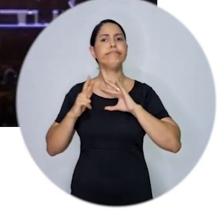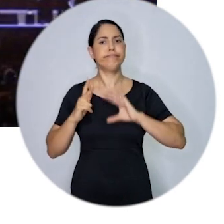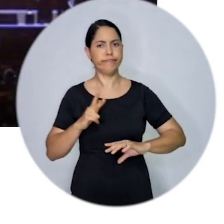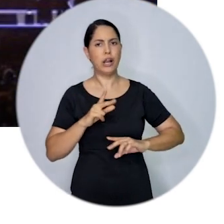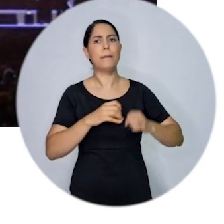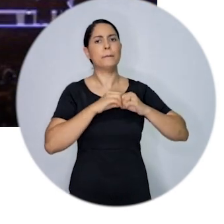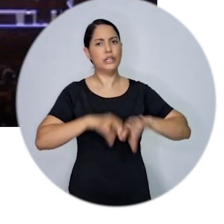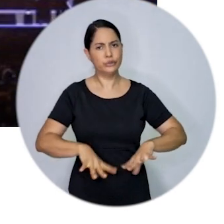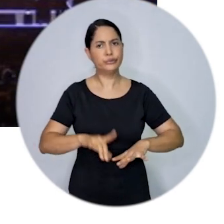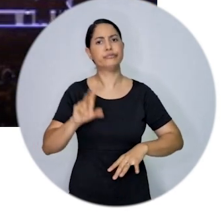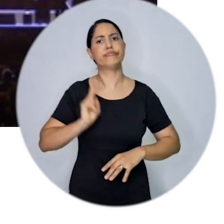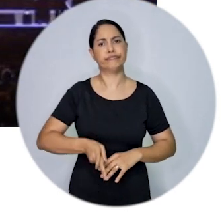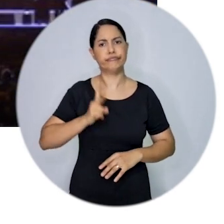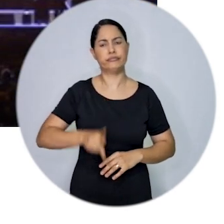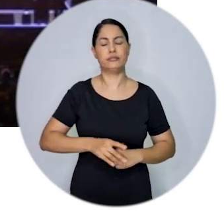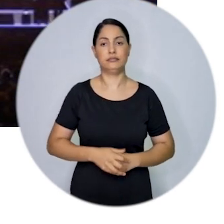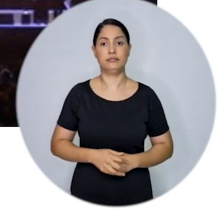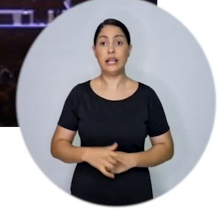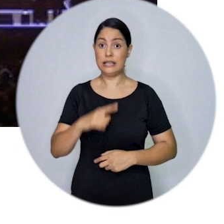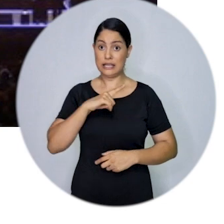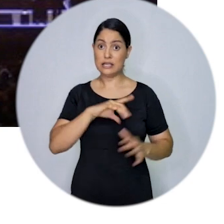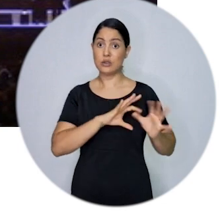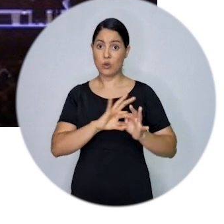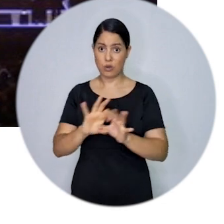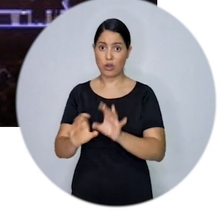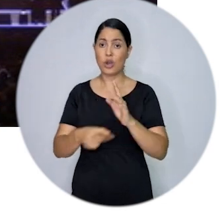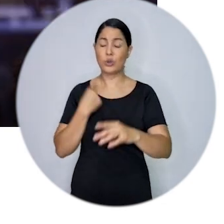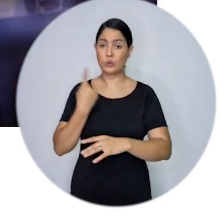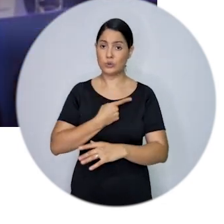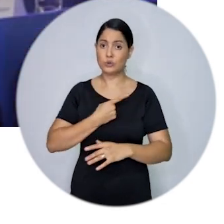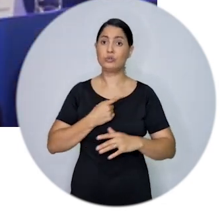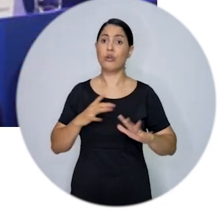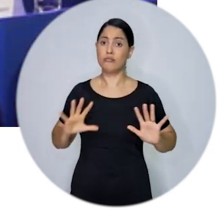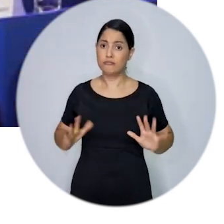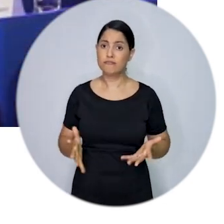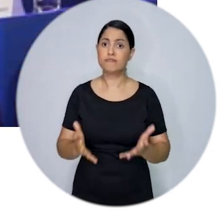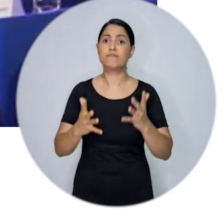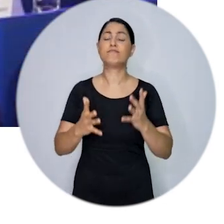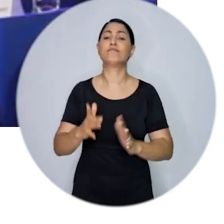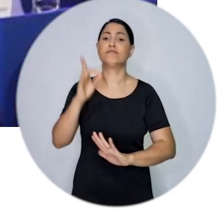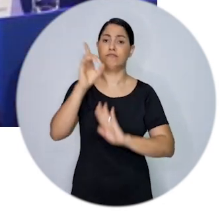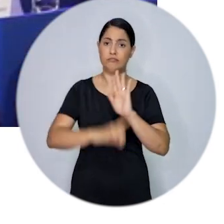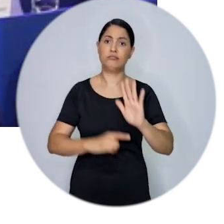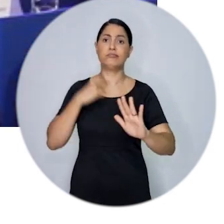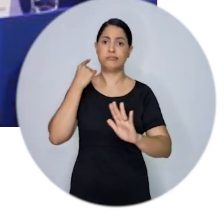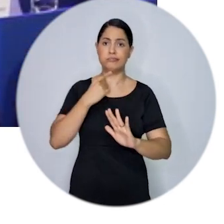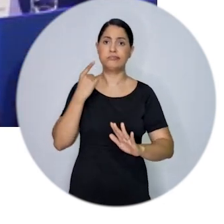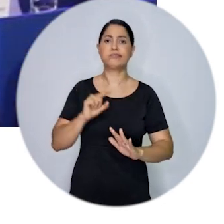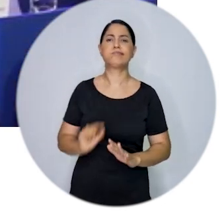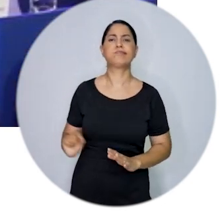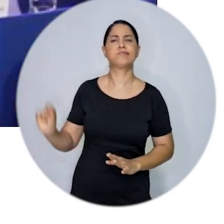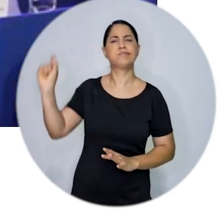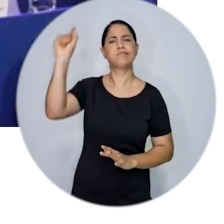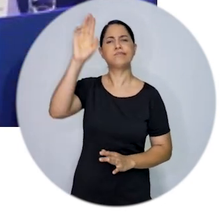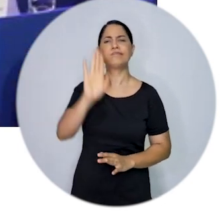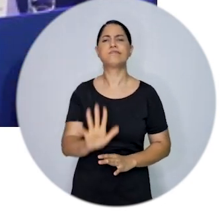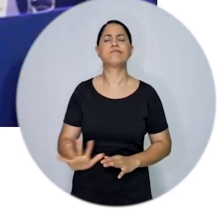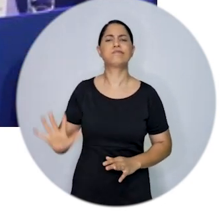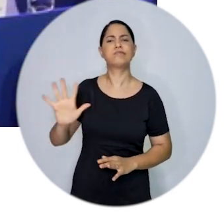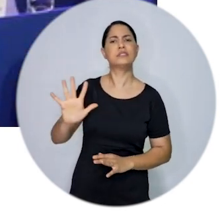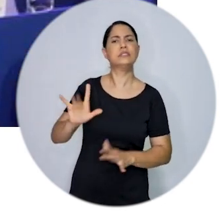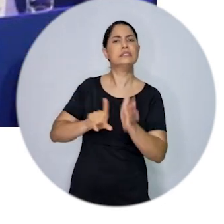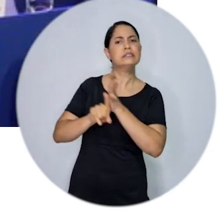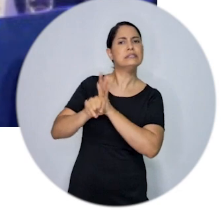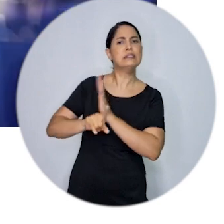contas são os cidadãos os maiores prejudicados. É com esse intuito que investimos nas caravanas das prerrogativas que